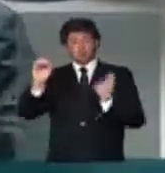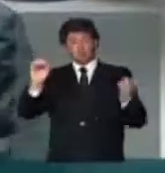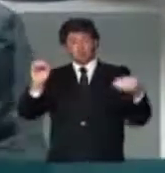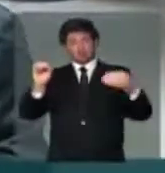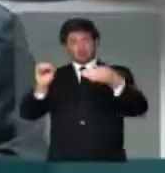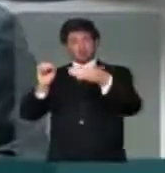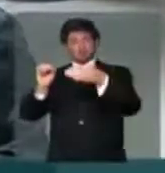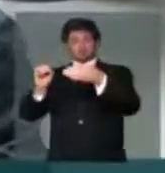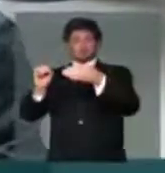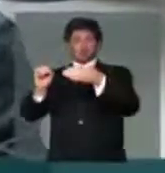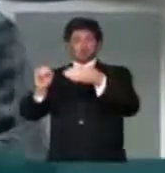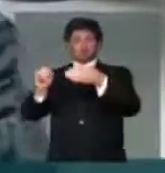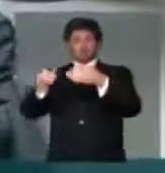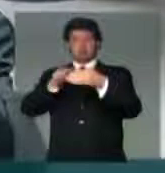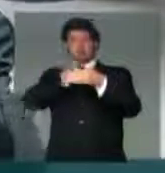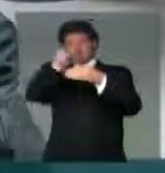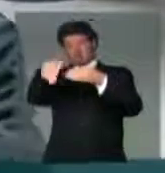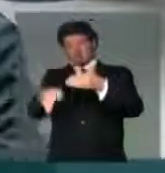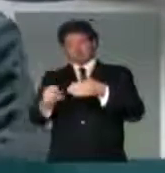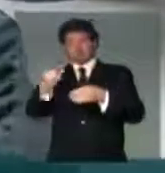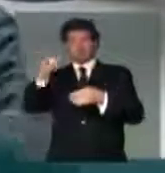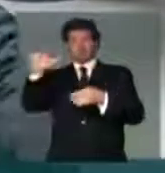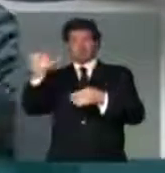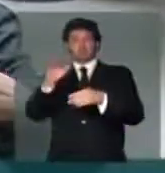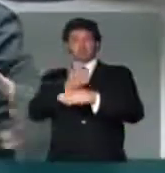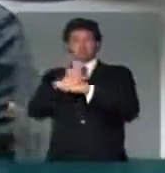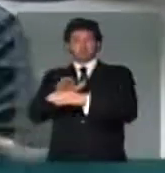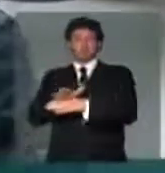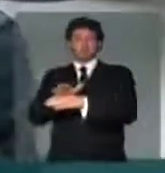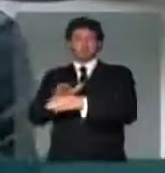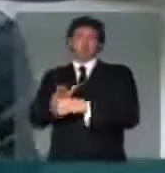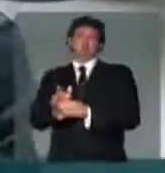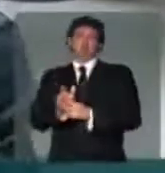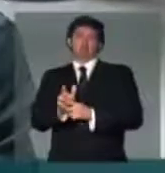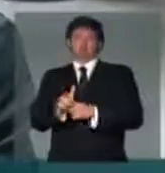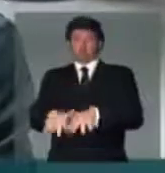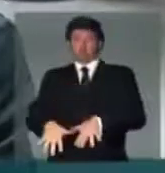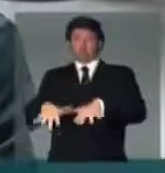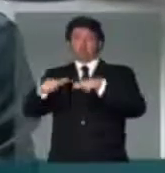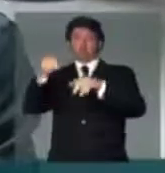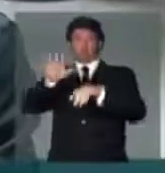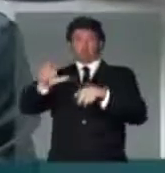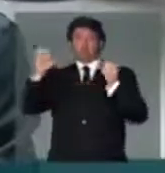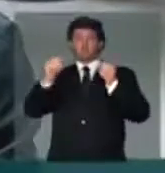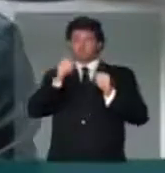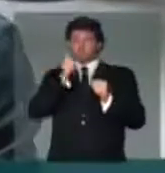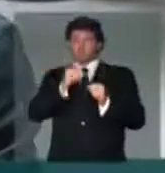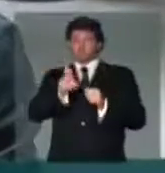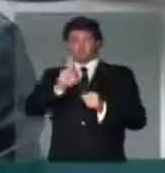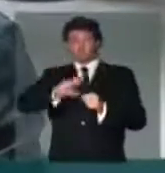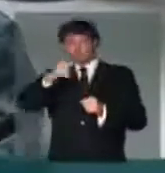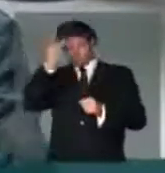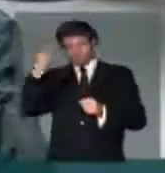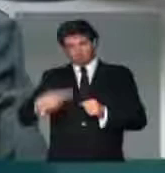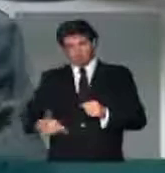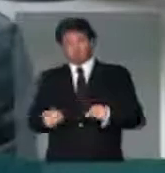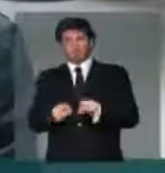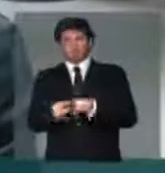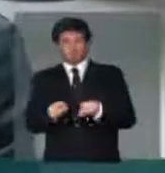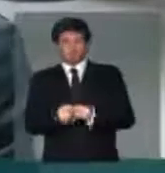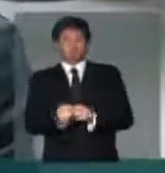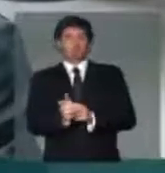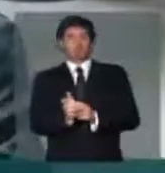para entrar no leito do Rio São Francisco, a fim de que o Nordeste possa ter água para o consumo humano e